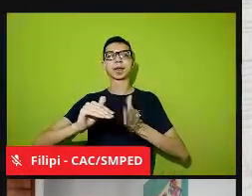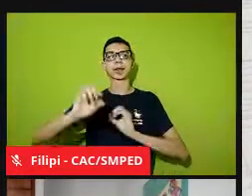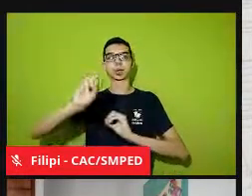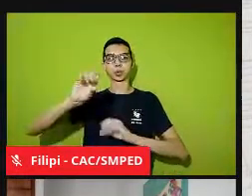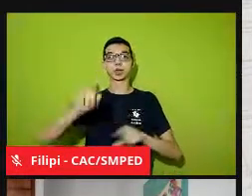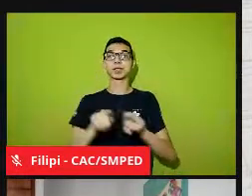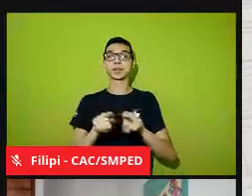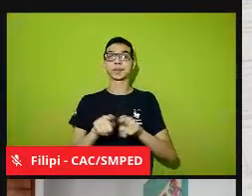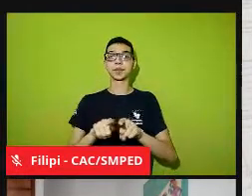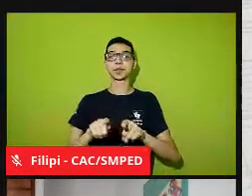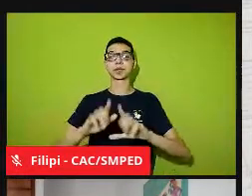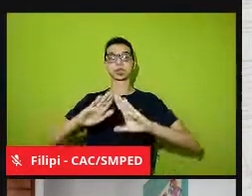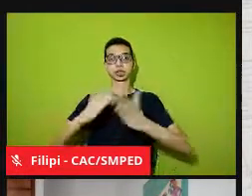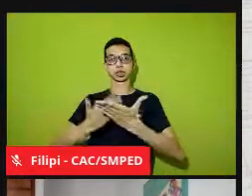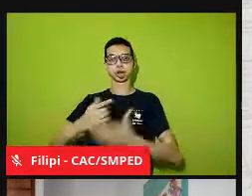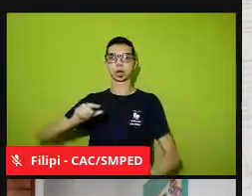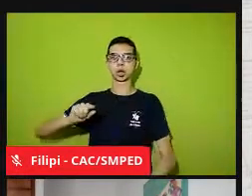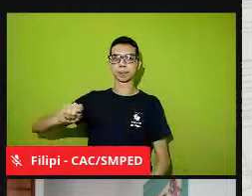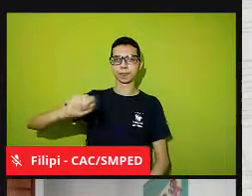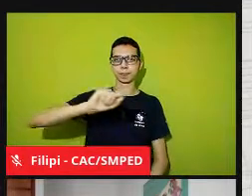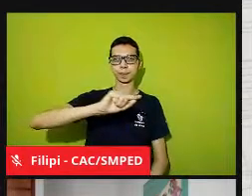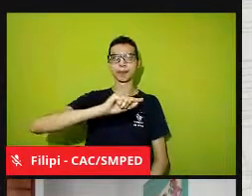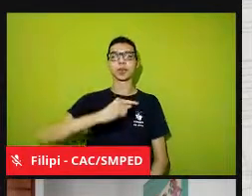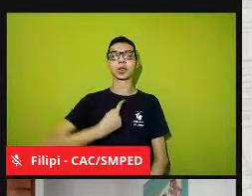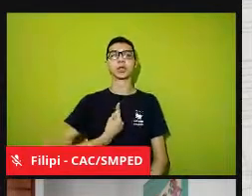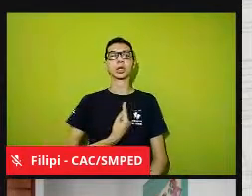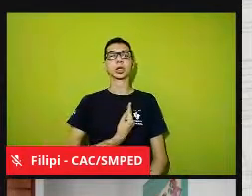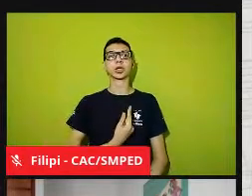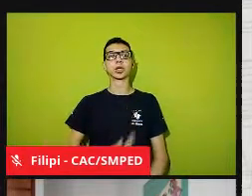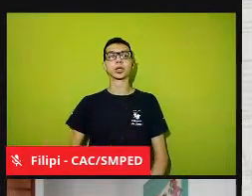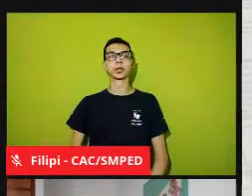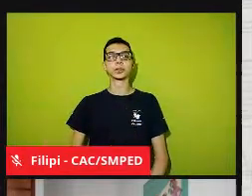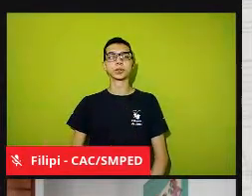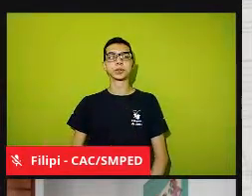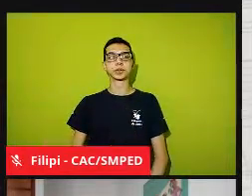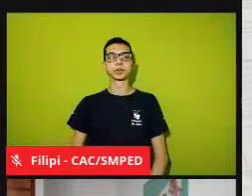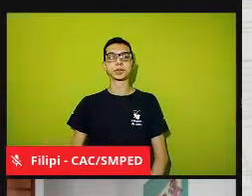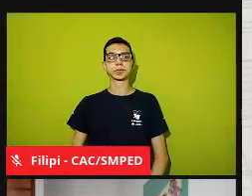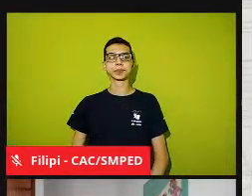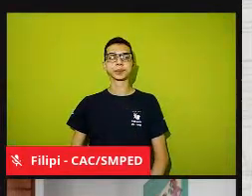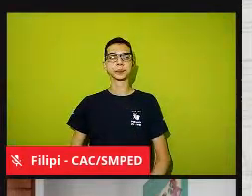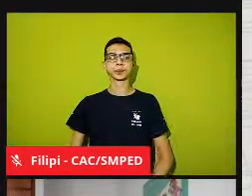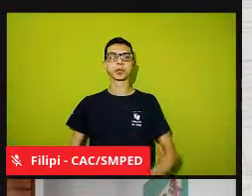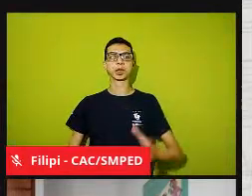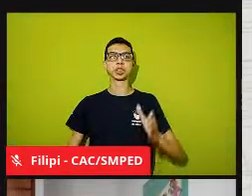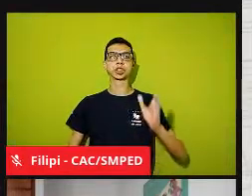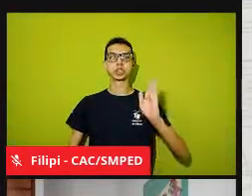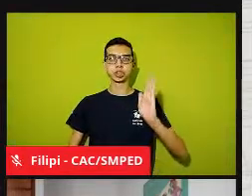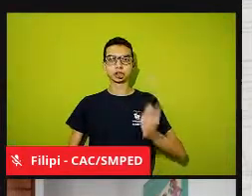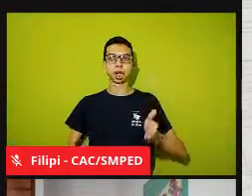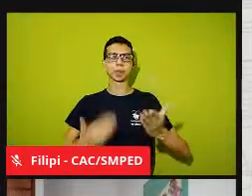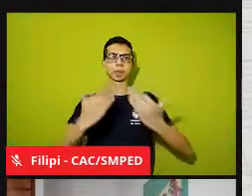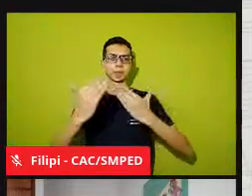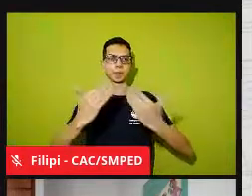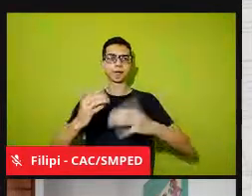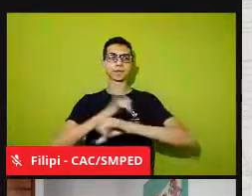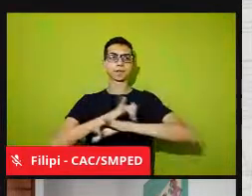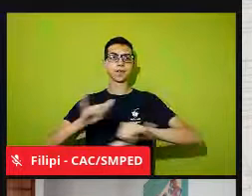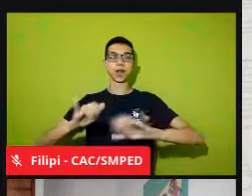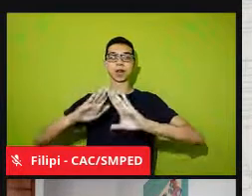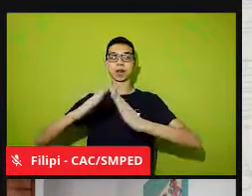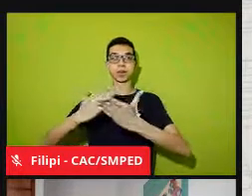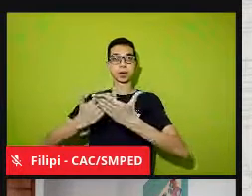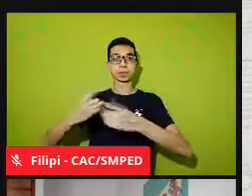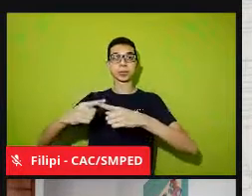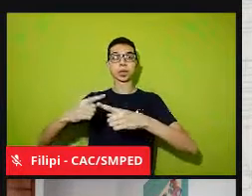também, a gente usou esse recuo frontal das escolas para elas compartilharem o mesmo acesso e a